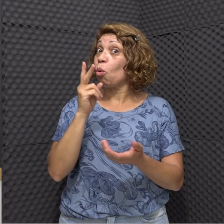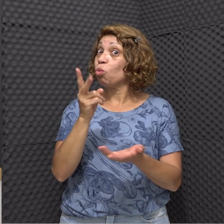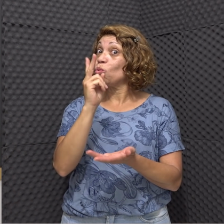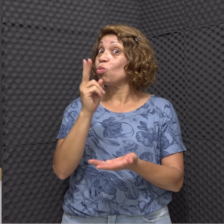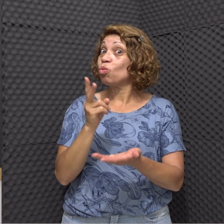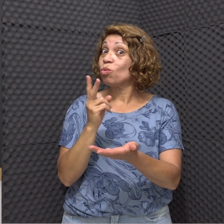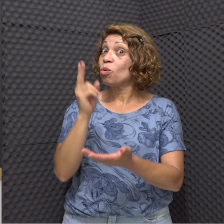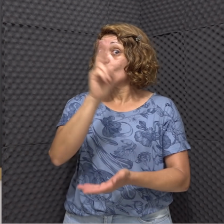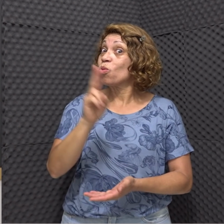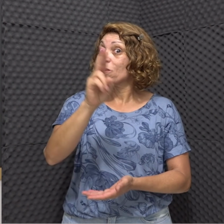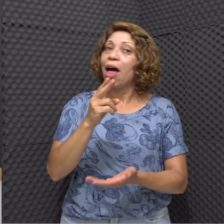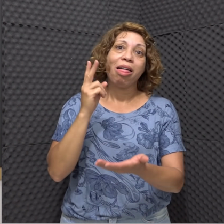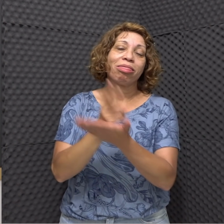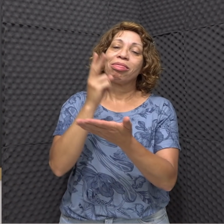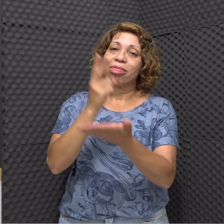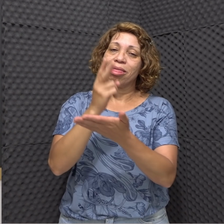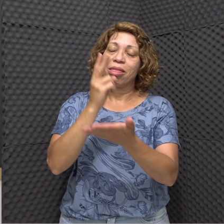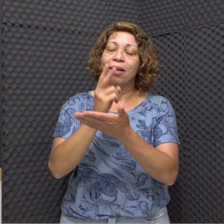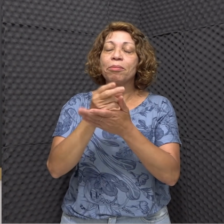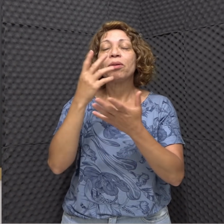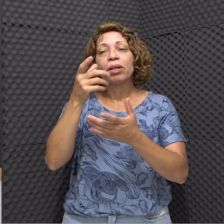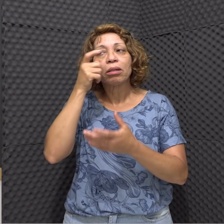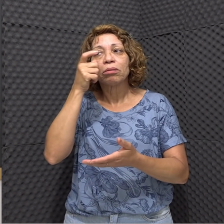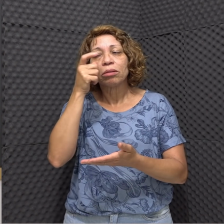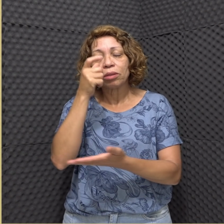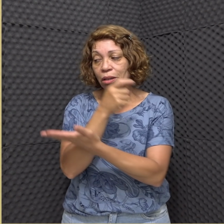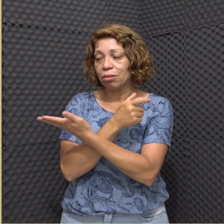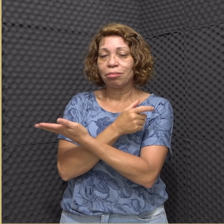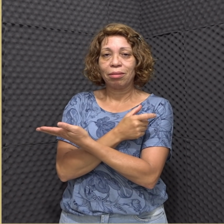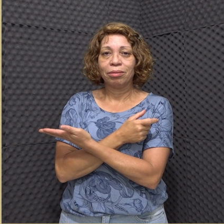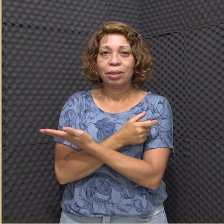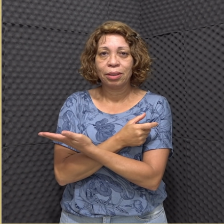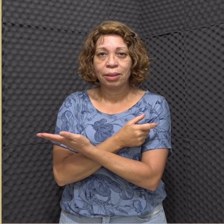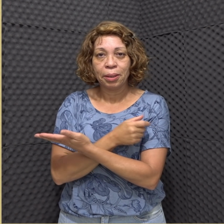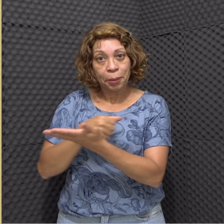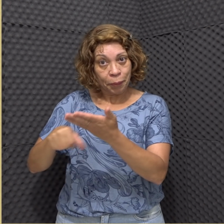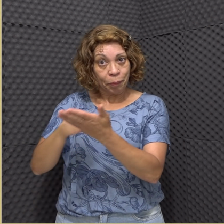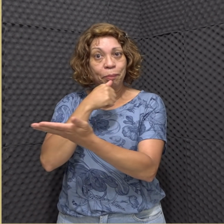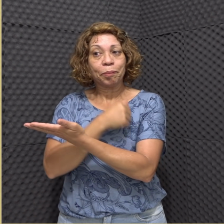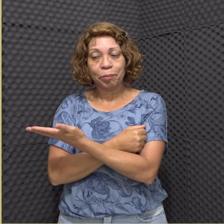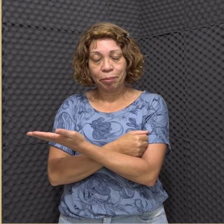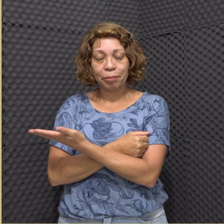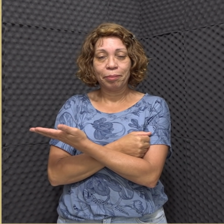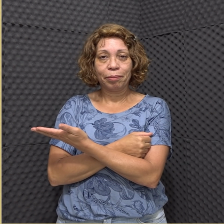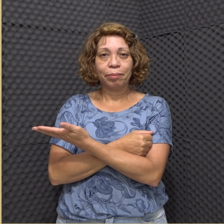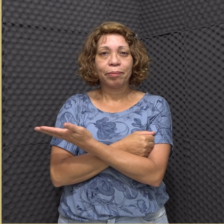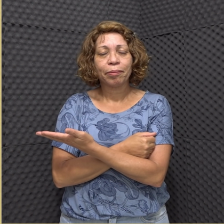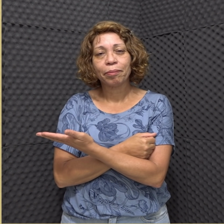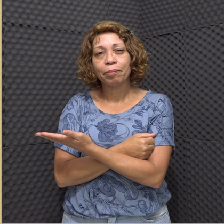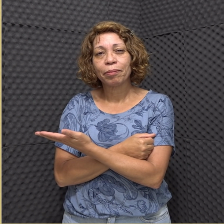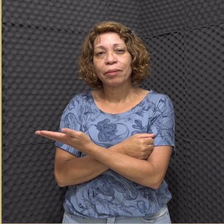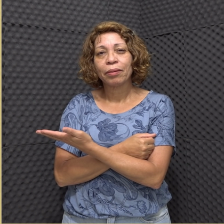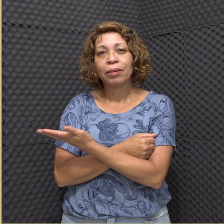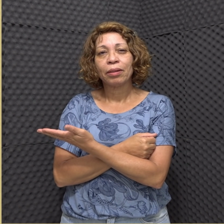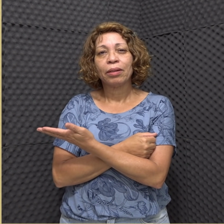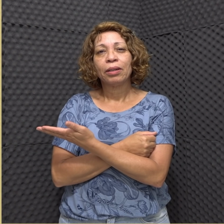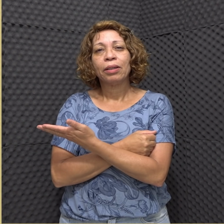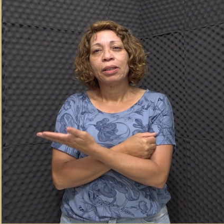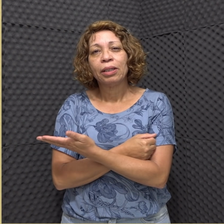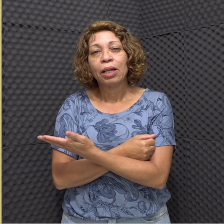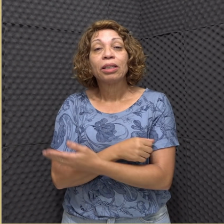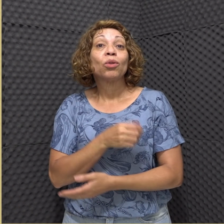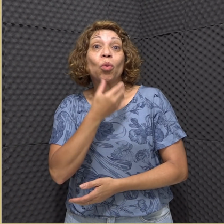conjuntos frequentemente. Eu quero que você acompanhe na tela quais as espécies de diagramas que nós temos. Primeiro, nós vamos falar